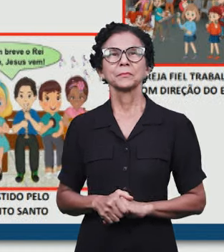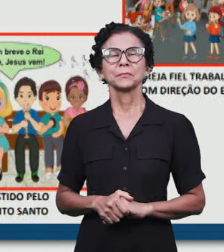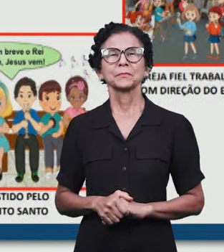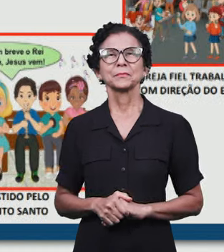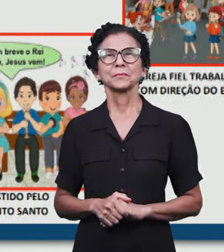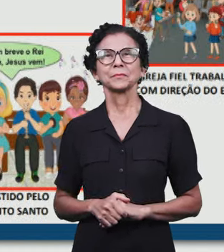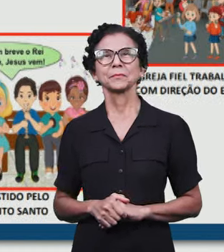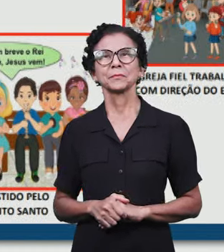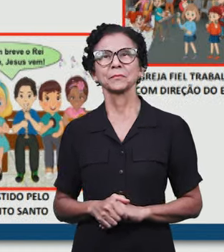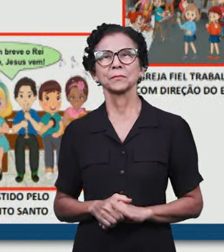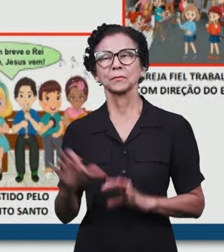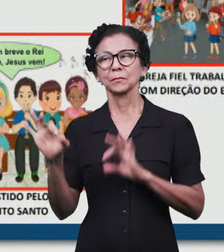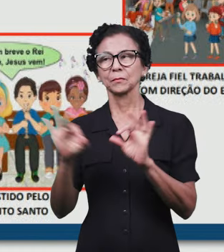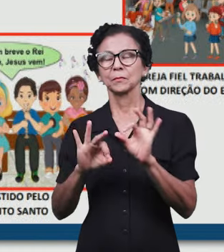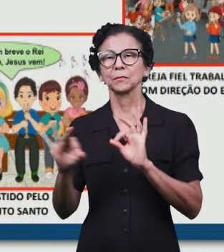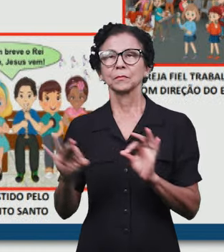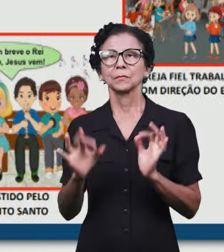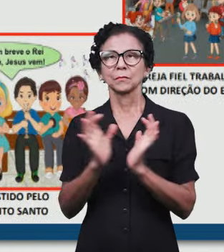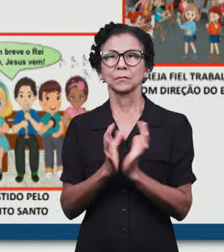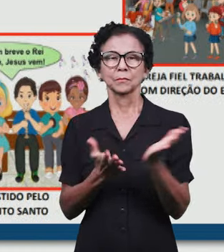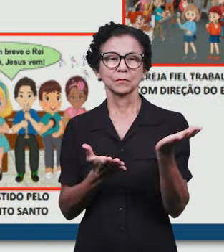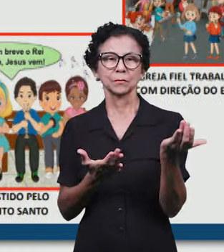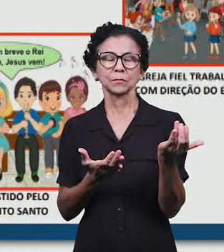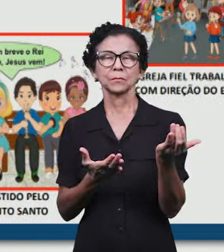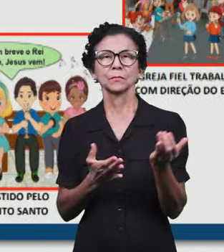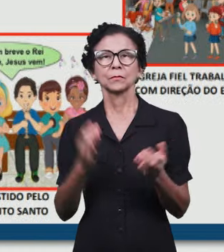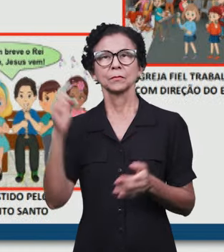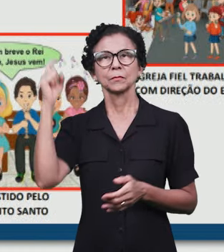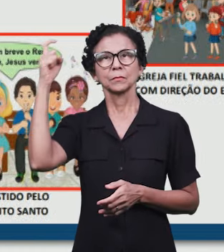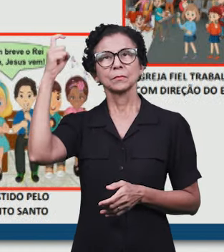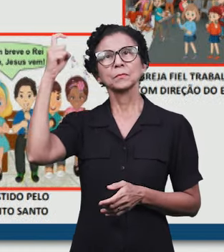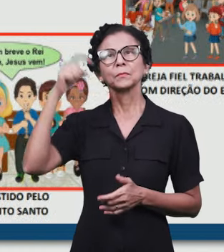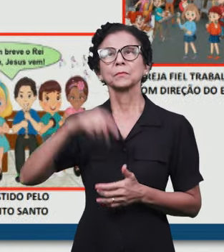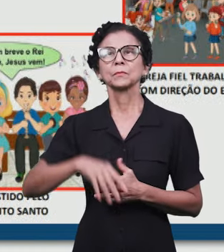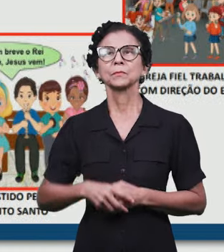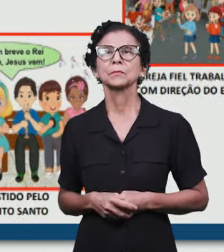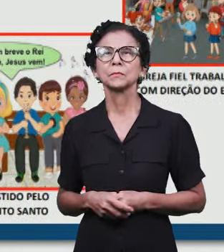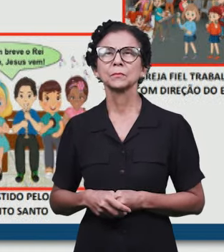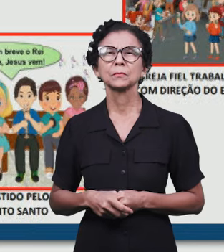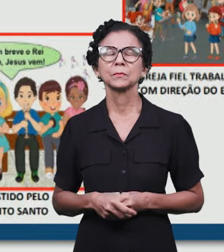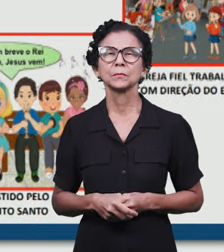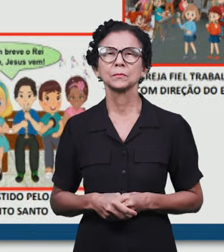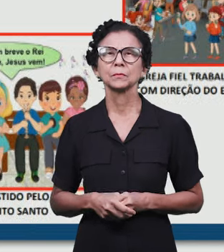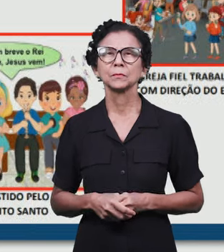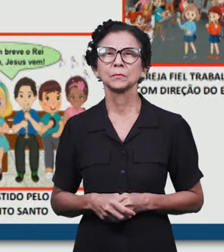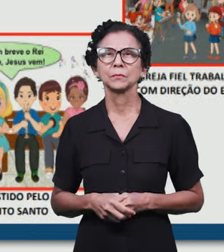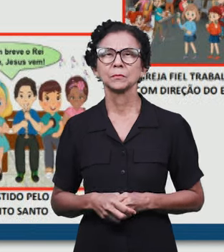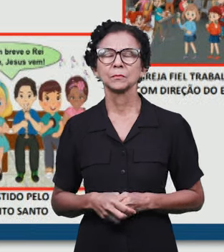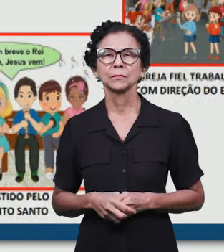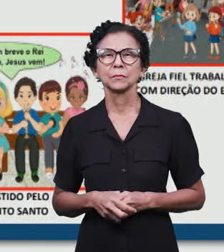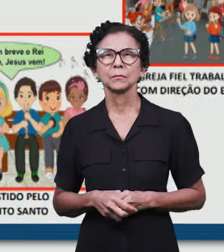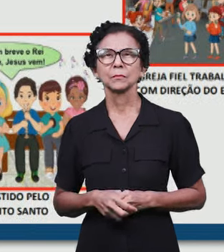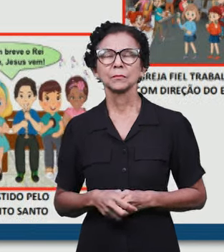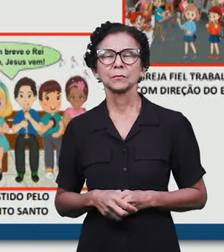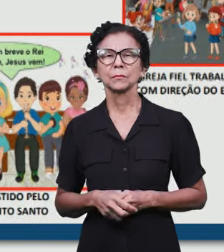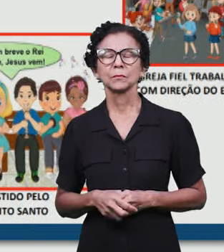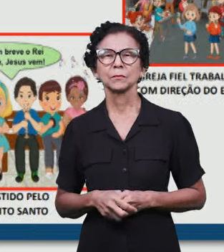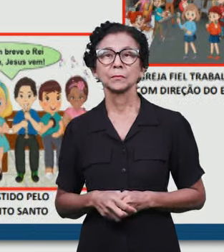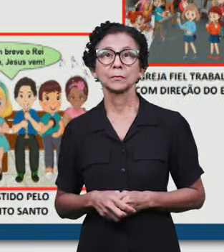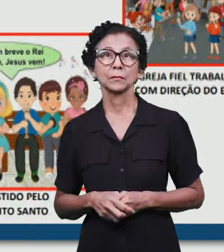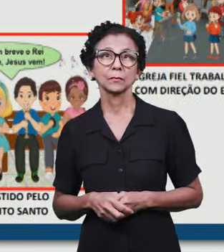bastante sinais de Libras, né? Nesse, ela fez uma opção por imagens. Então, os irmãos observem que, de uma